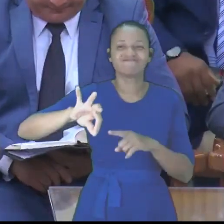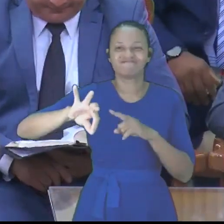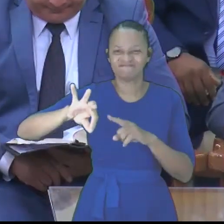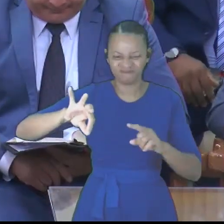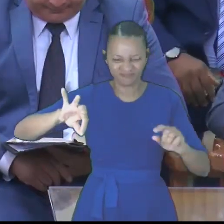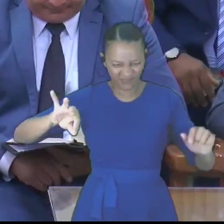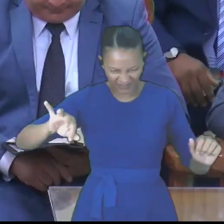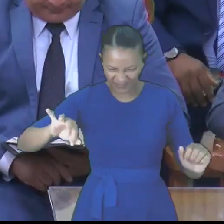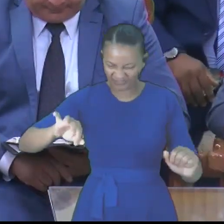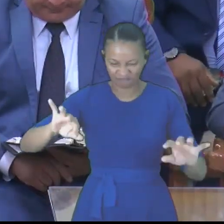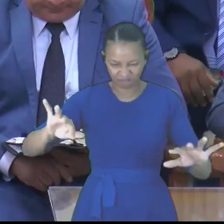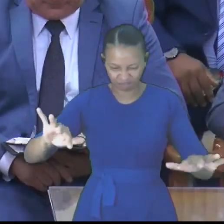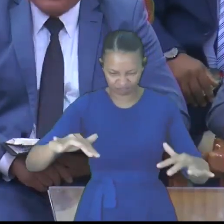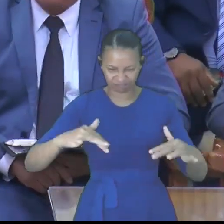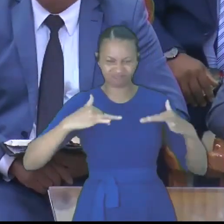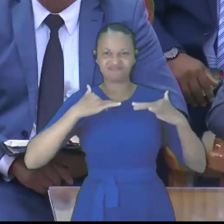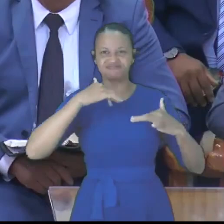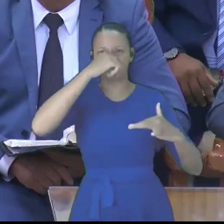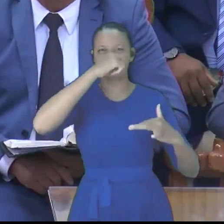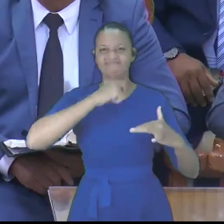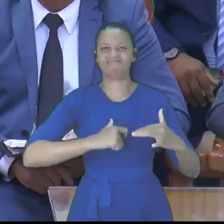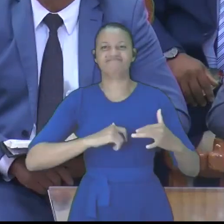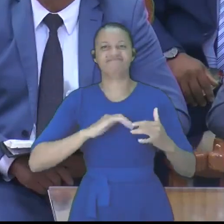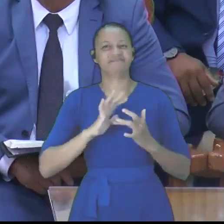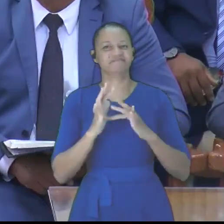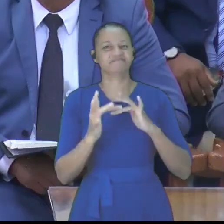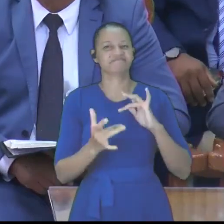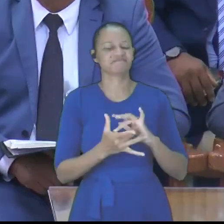me glorificará.